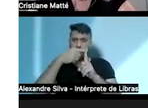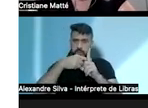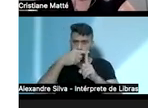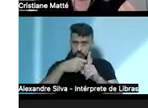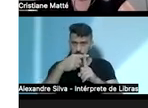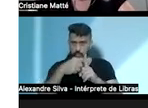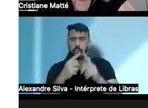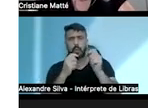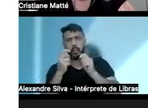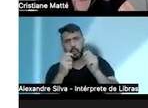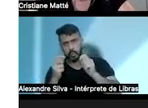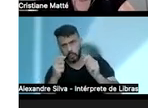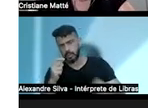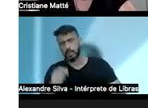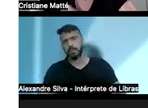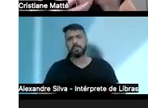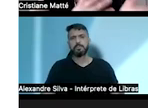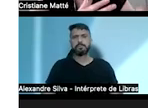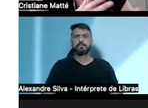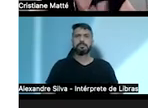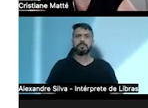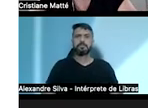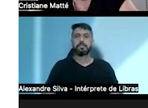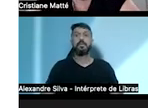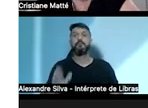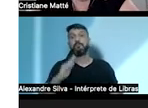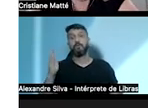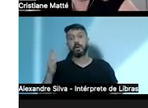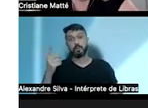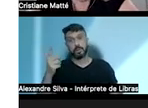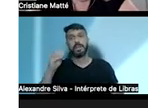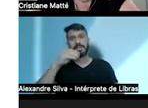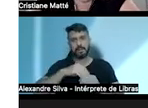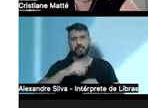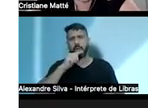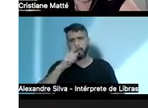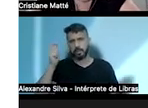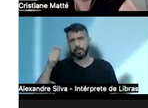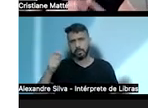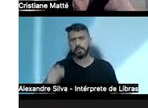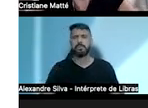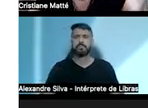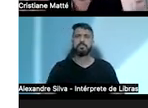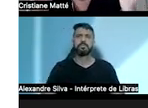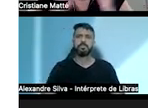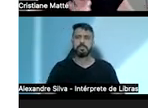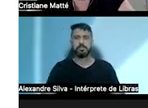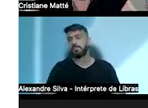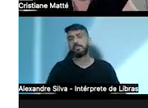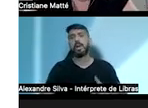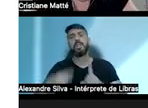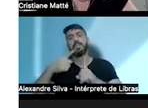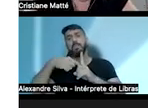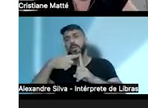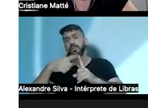manter controlado de uma forma muito bem adequada com a água, que a gente não tem, né, esse tipo de controle quando a gente bota um ratinho para correr, por exemplo, ele vai estar naquela temperatura que está